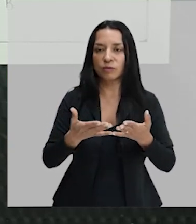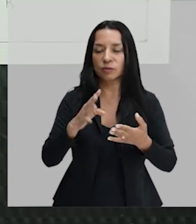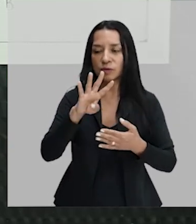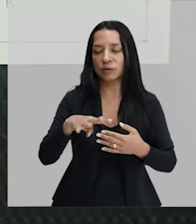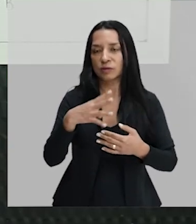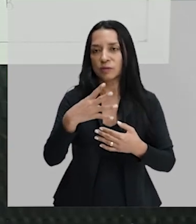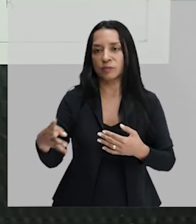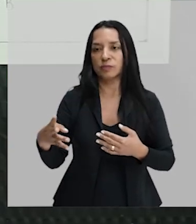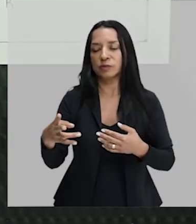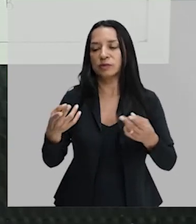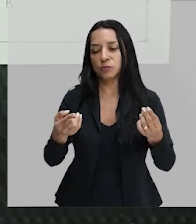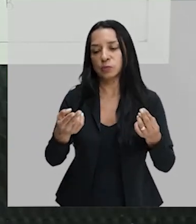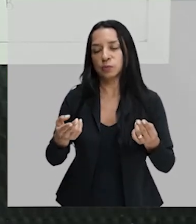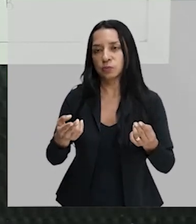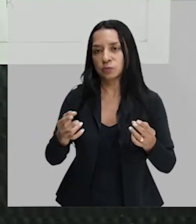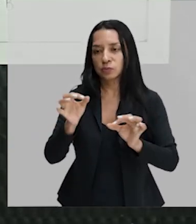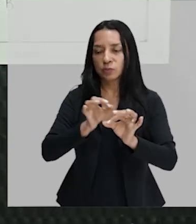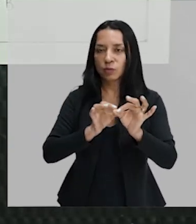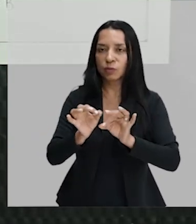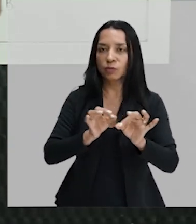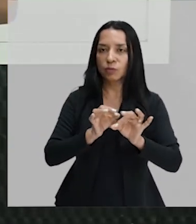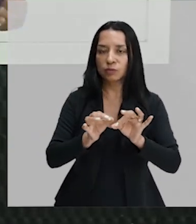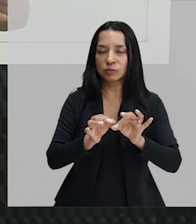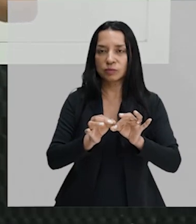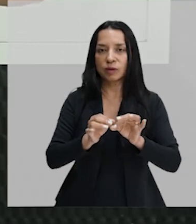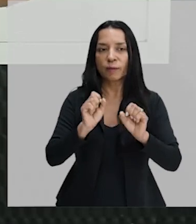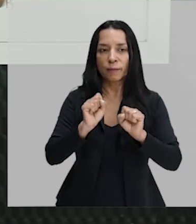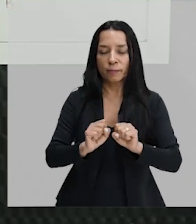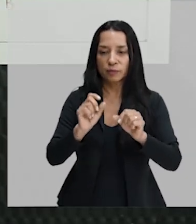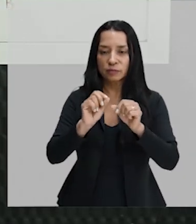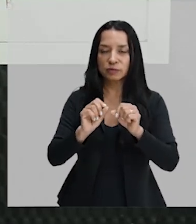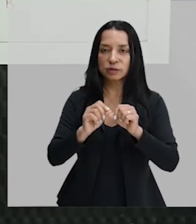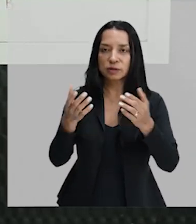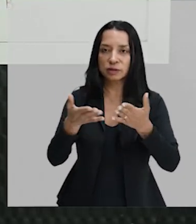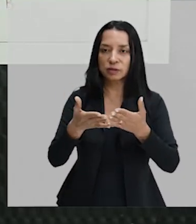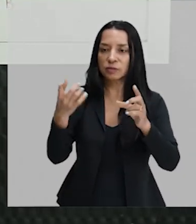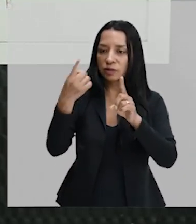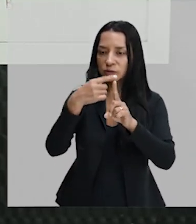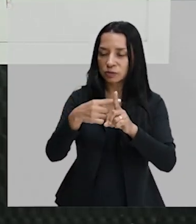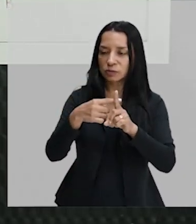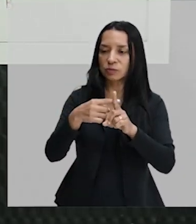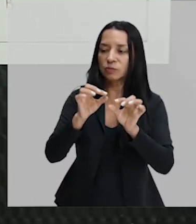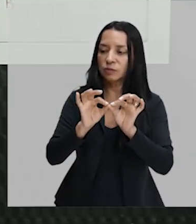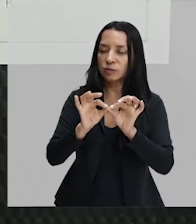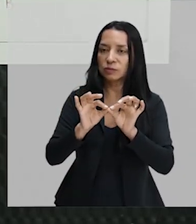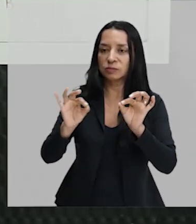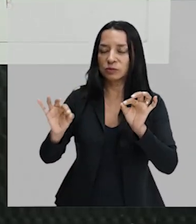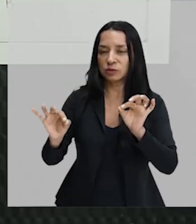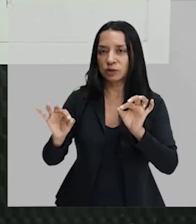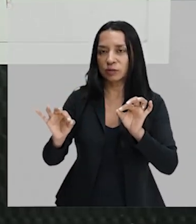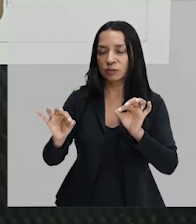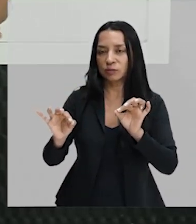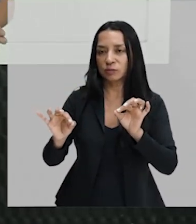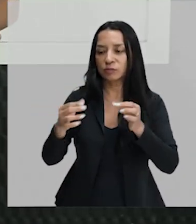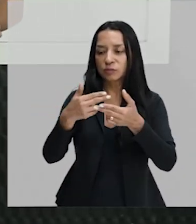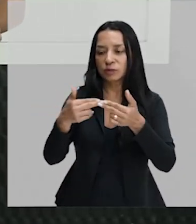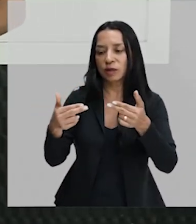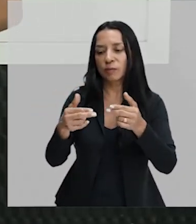Lembra que a gente estudou matriz transposta? Como é que eu obtenho a matriz transposta de B? Substituindo a linha